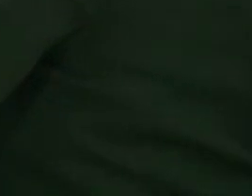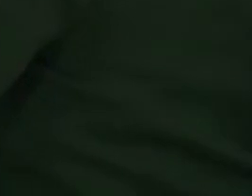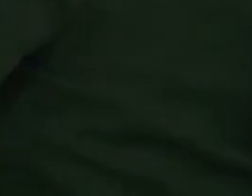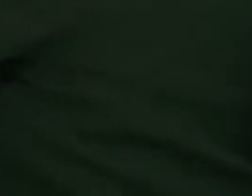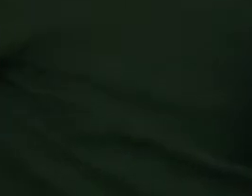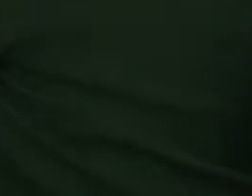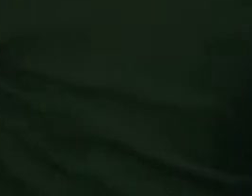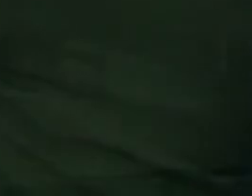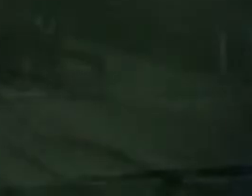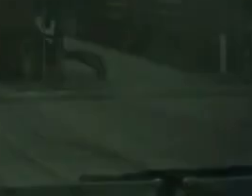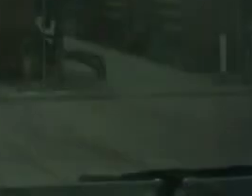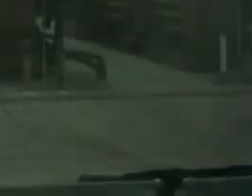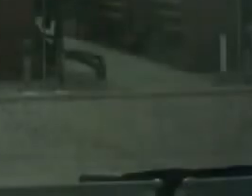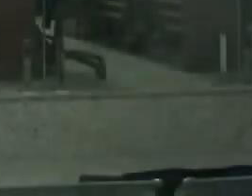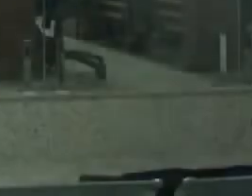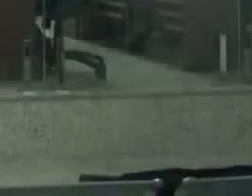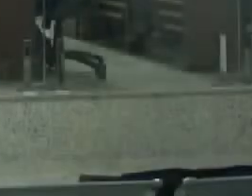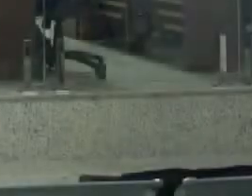palavra, presidente.